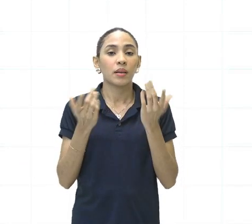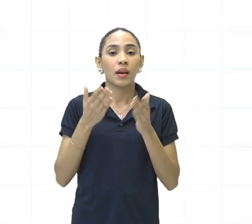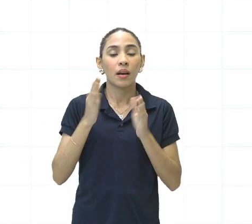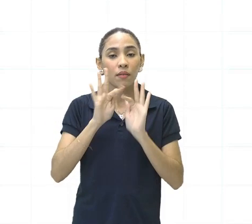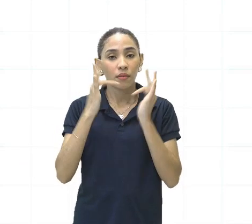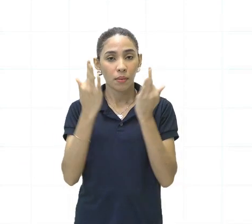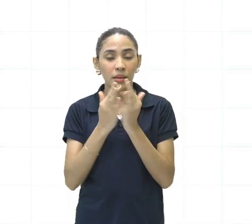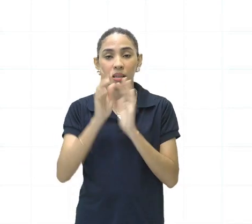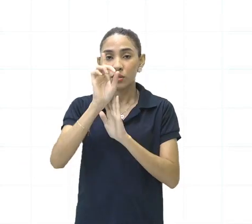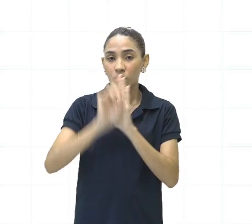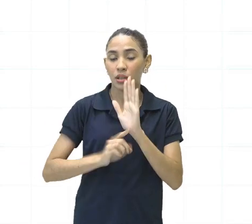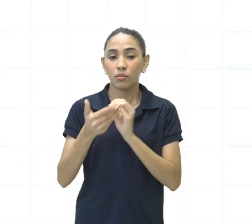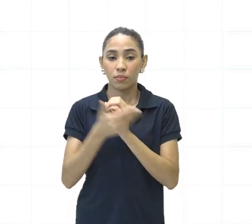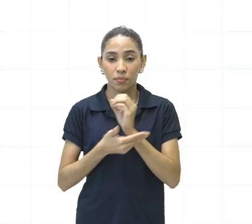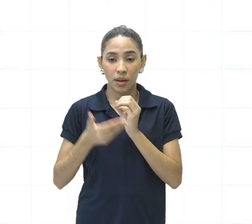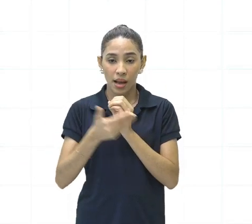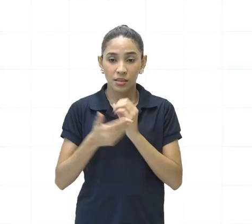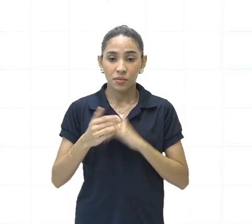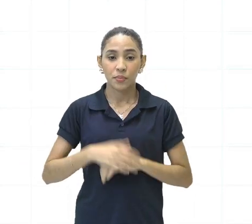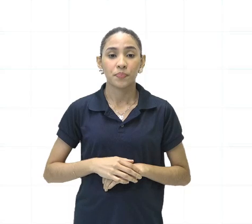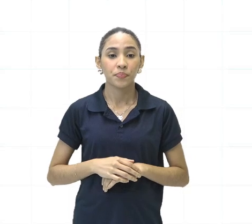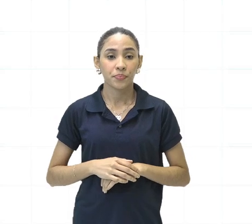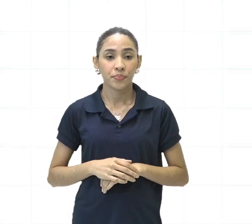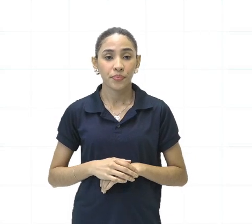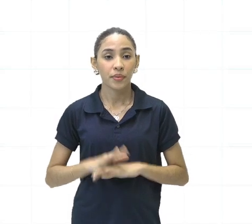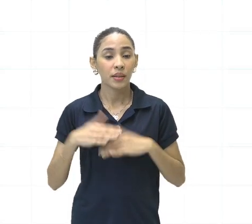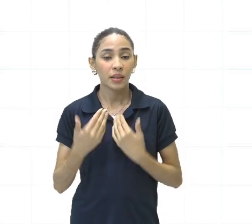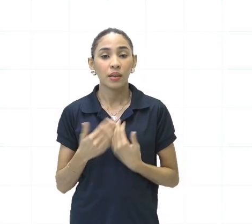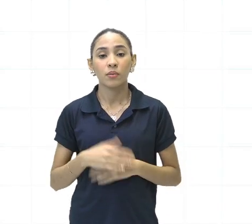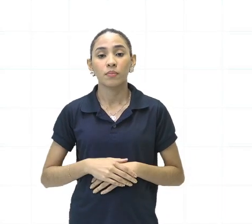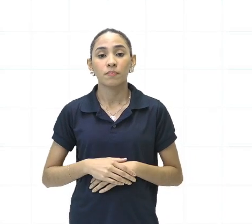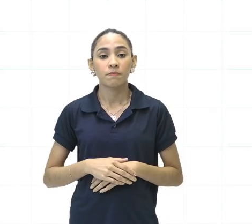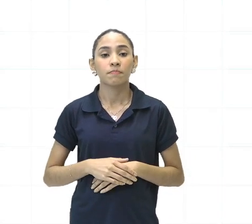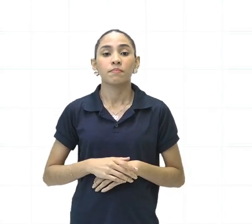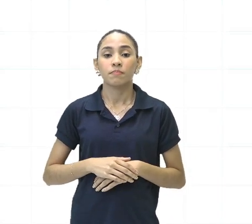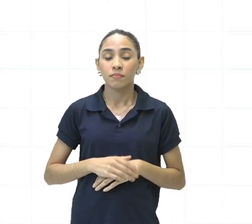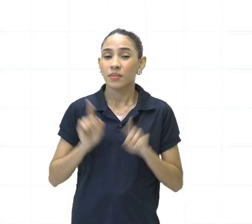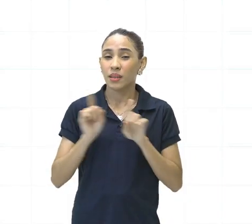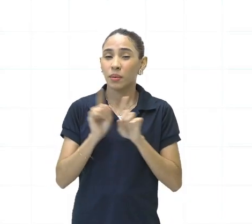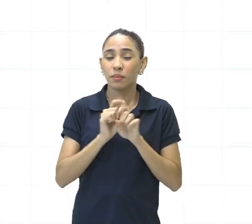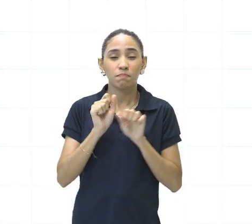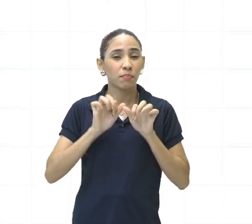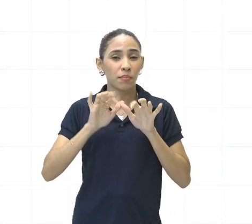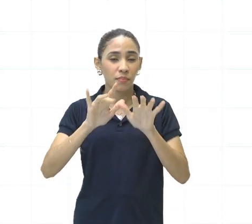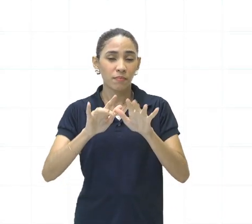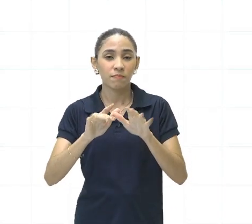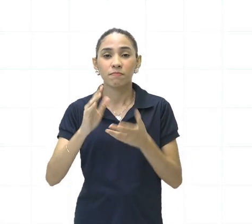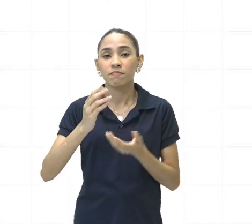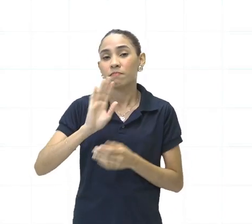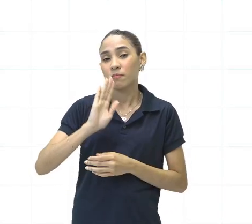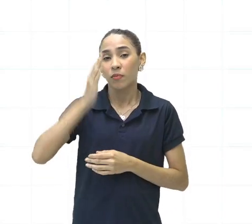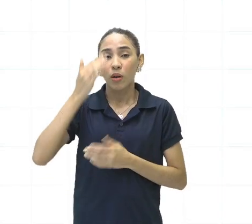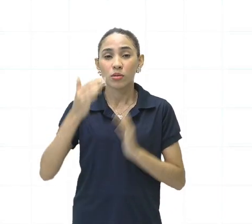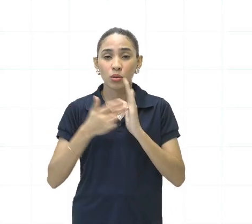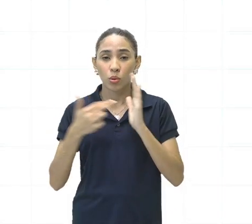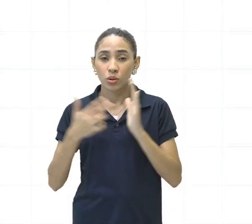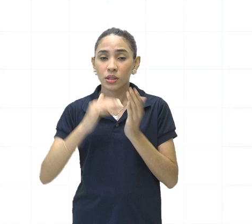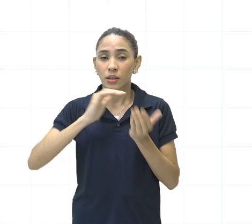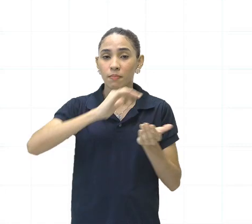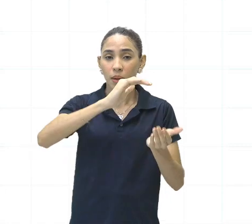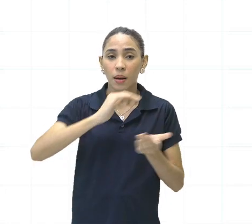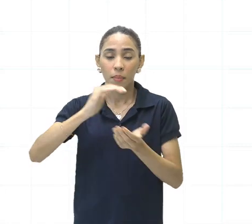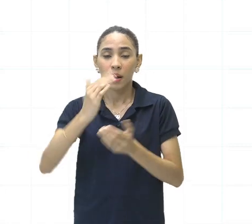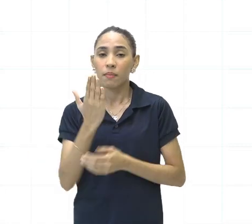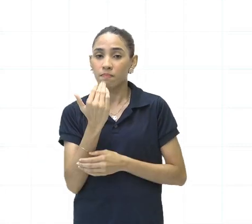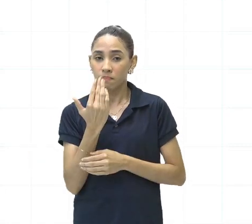a direitos básicos, né? Então, peças de desinformação repercutem uma falsa distribuição de cestas básicas para beneficiários